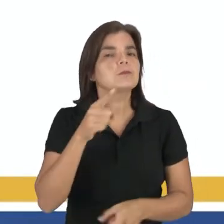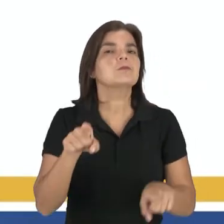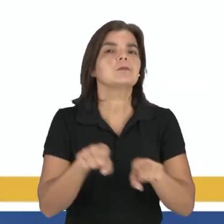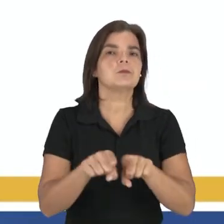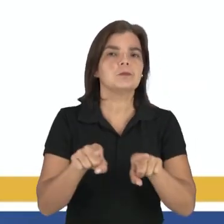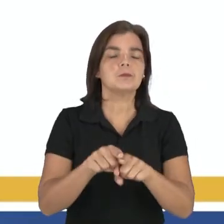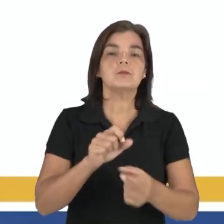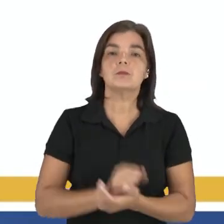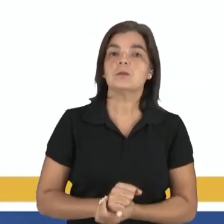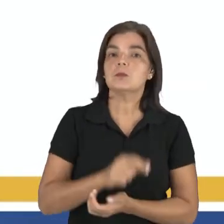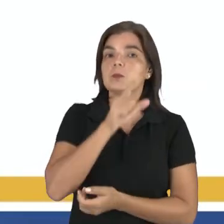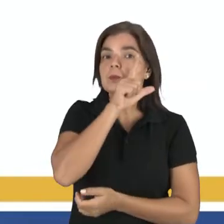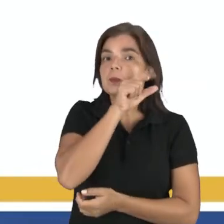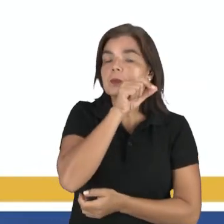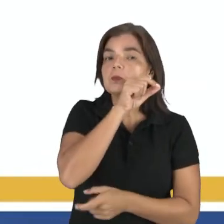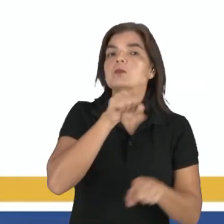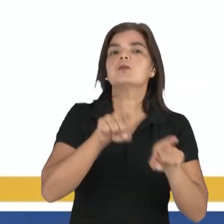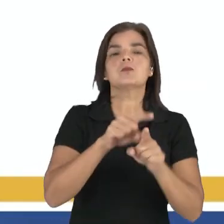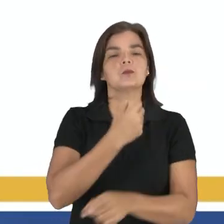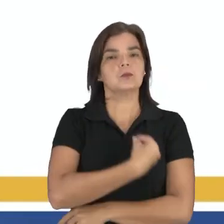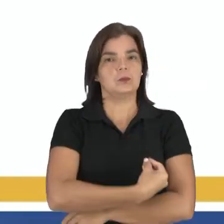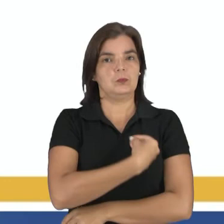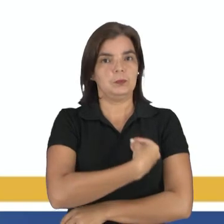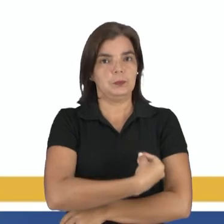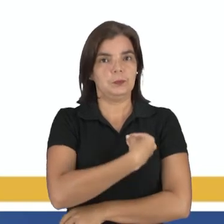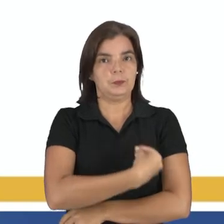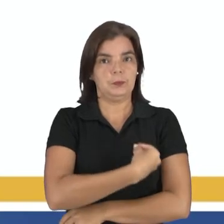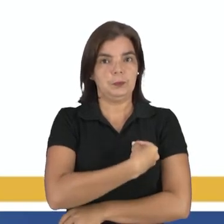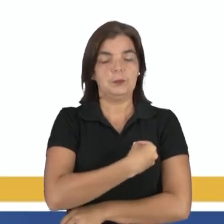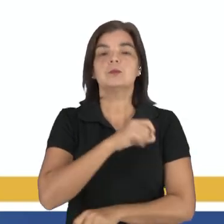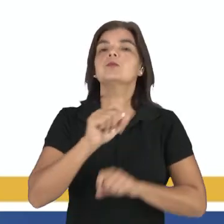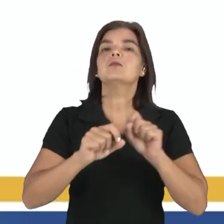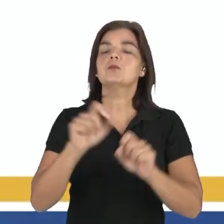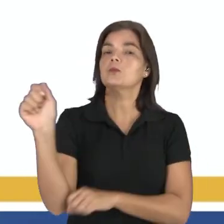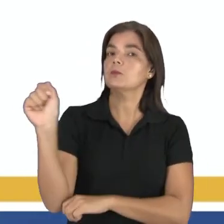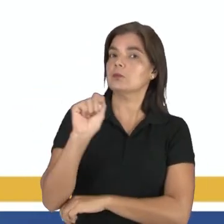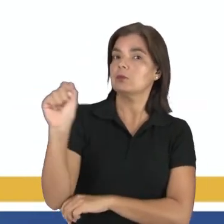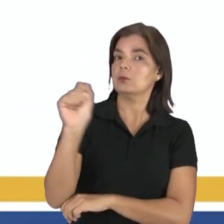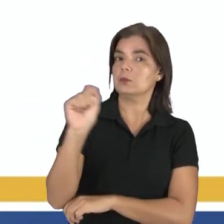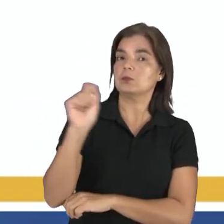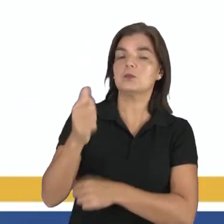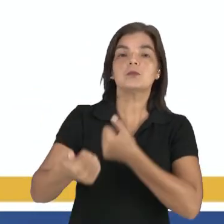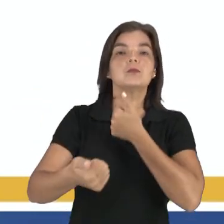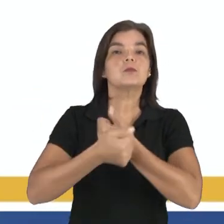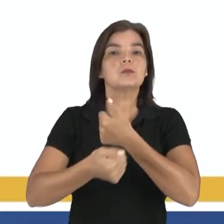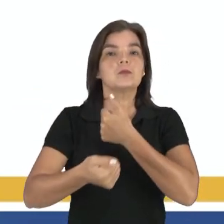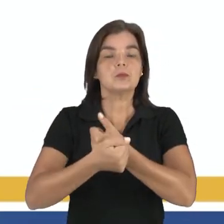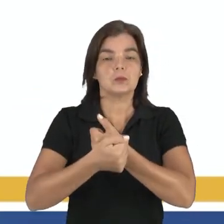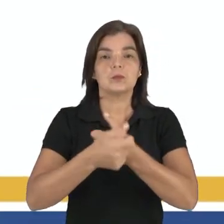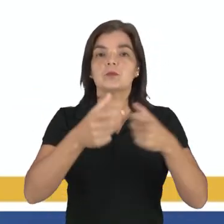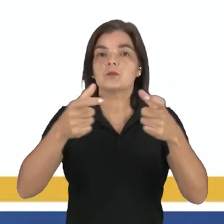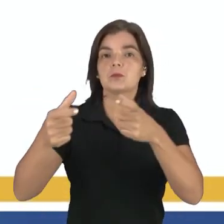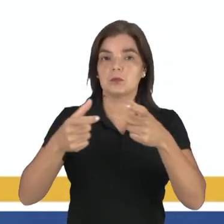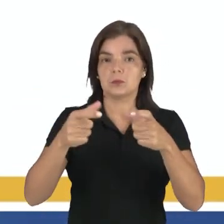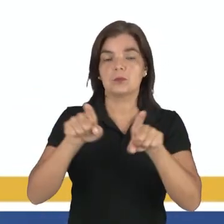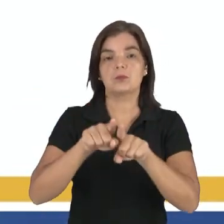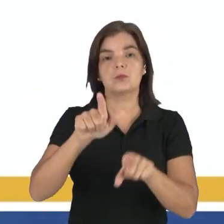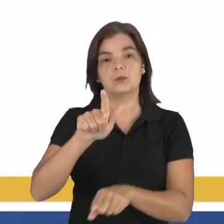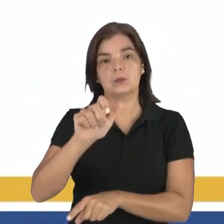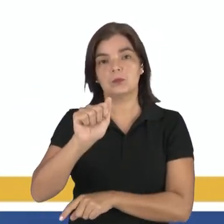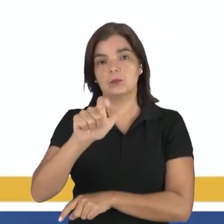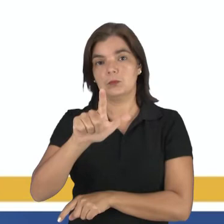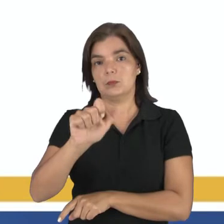esses tentrilhões, eles existiam na Argentina, que era um lugar muito próximo à região de